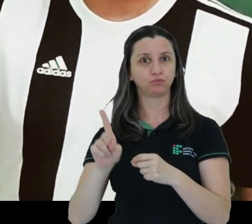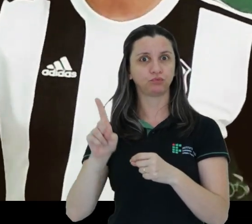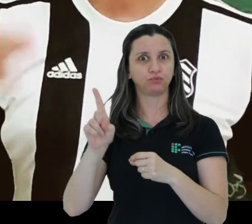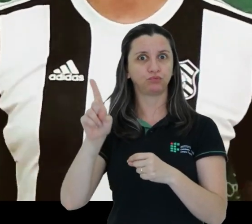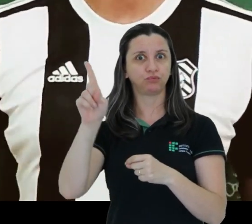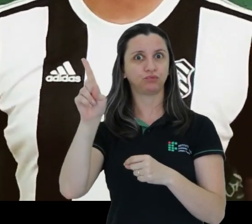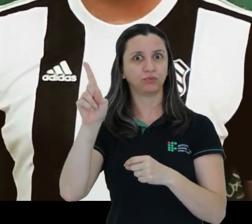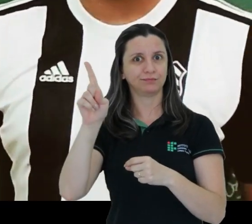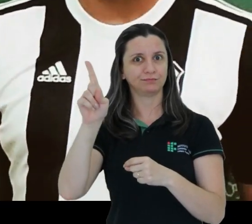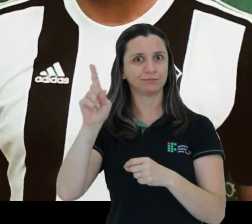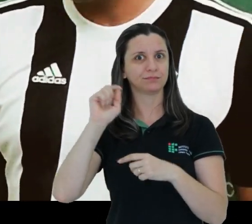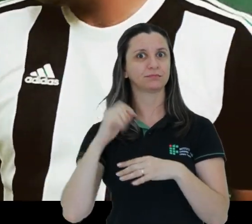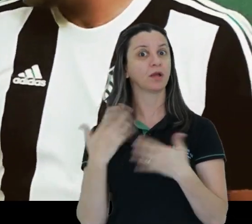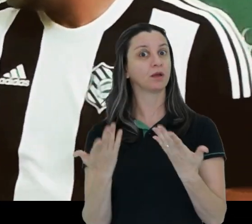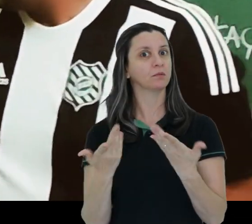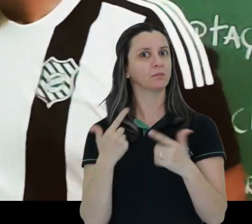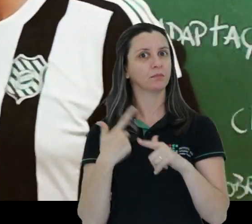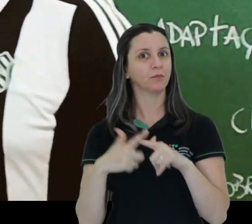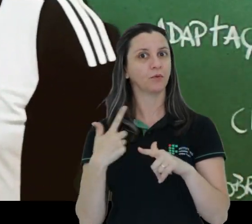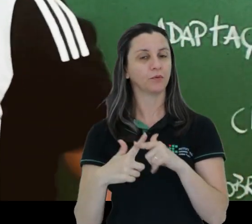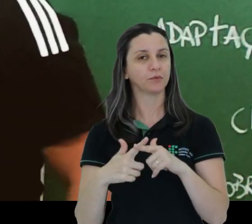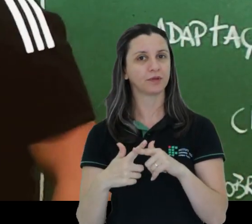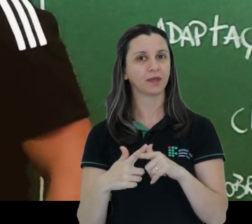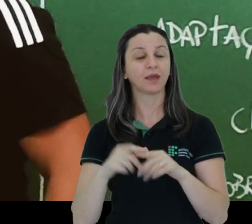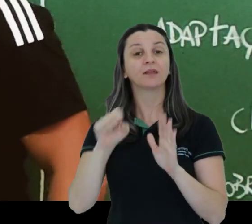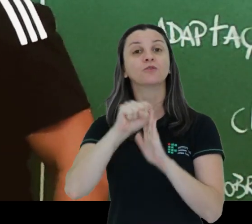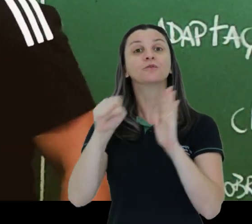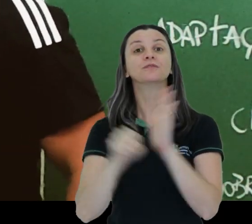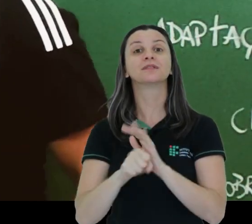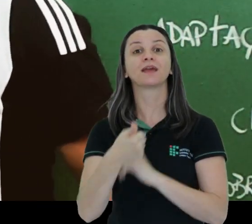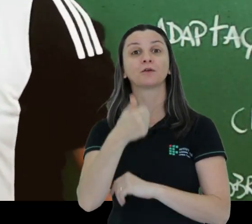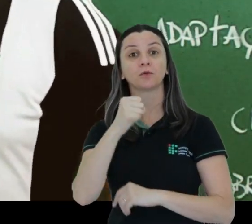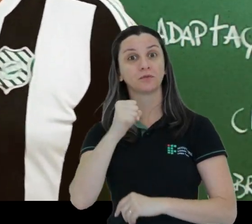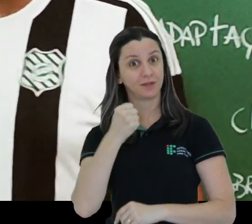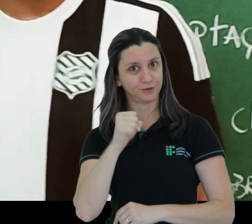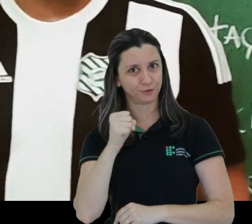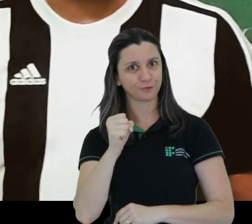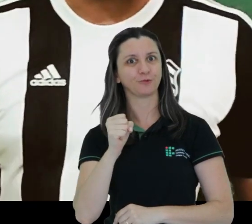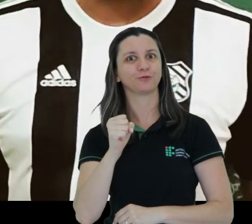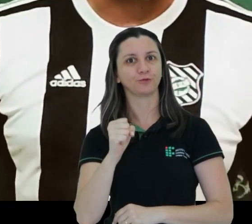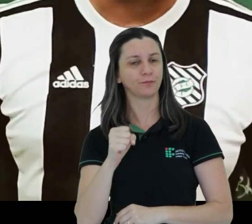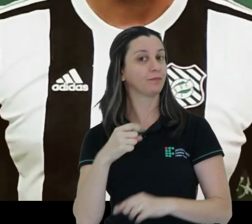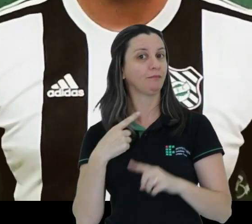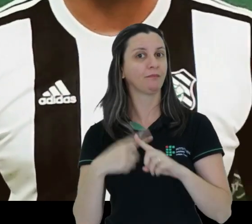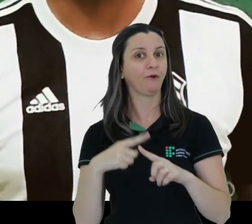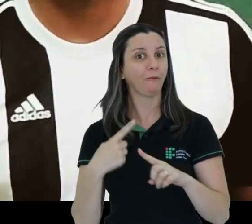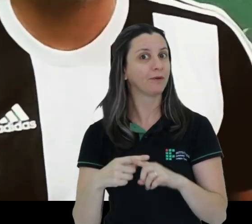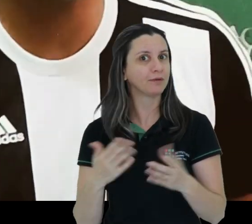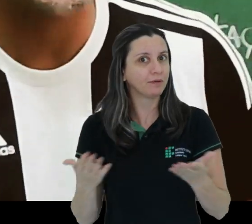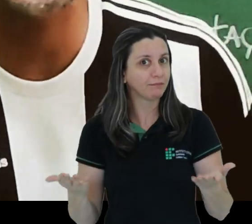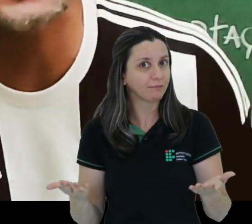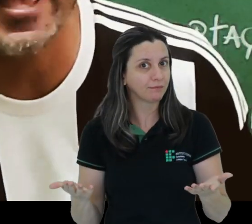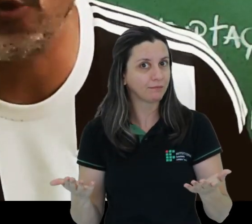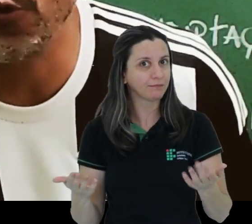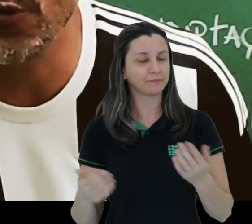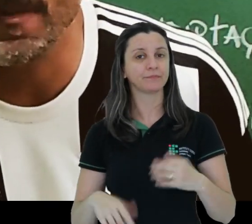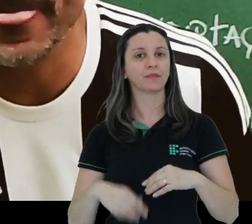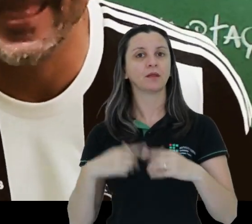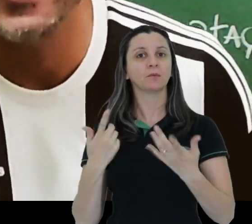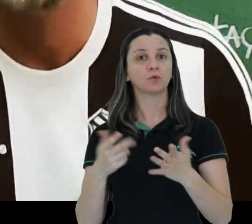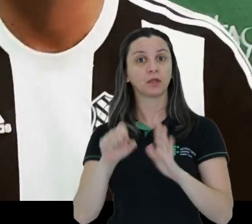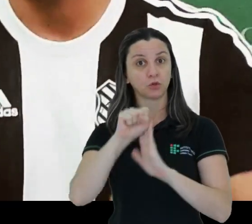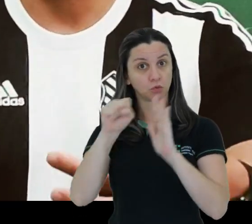a crescer de forma acelerada. Isso acontece no século XVIII. Por que,